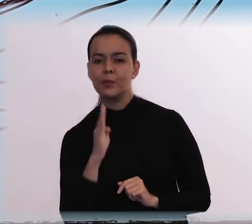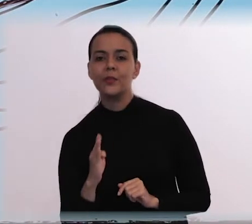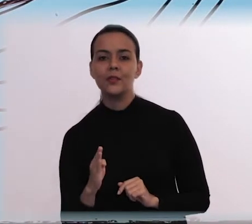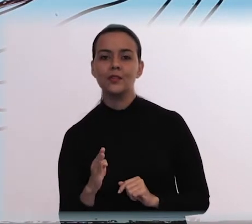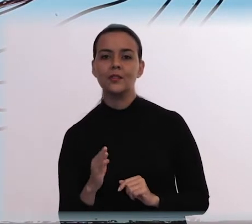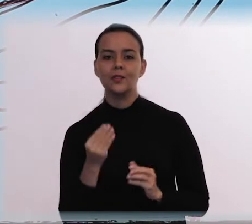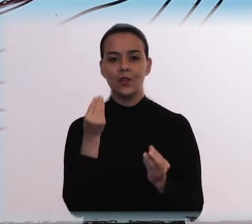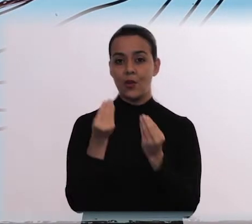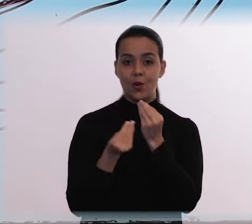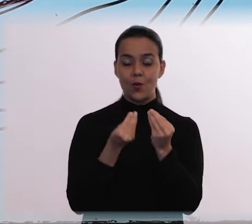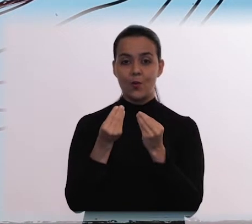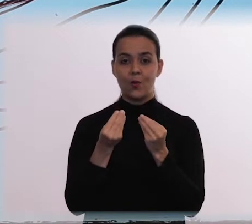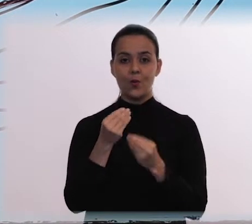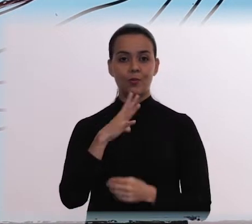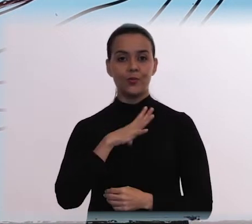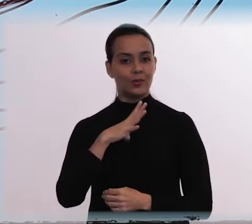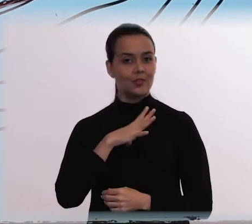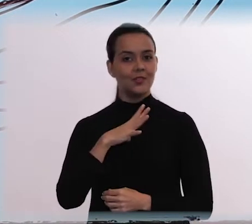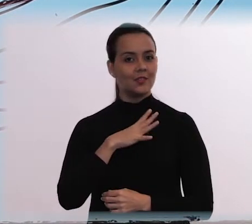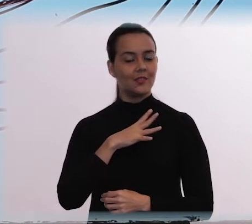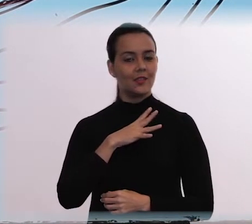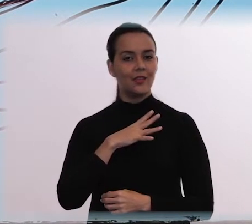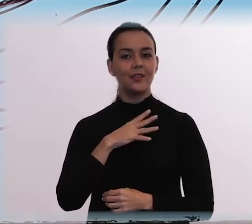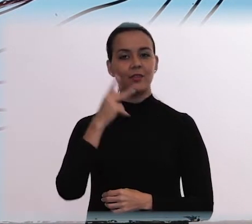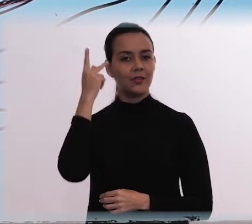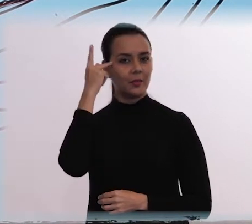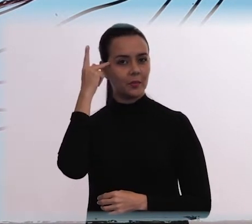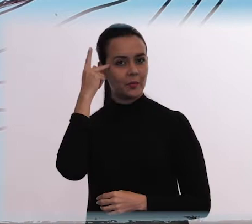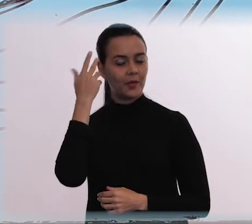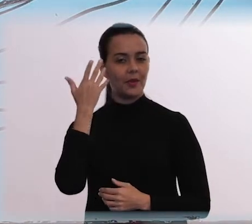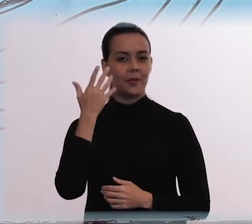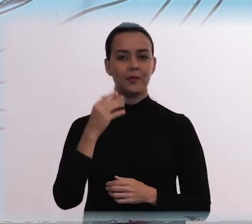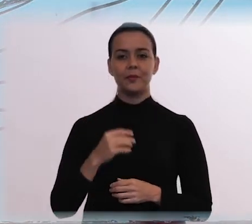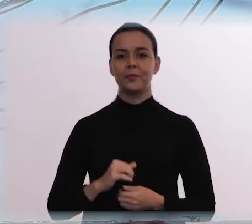da potência crítica desse modernismo.